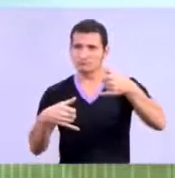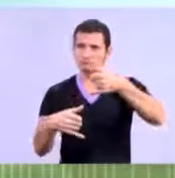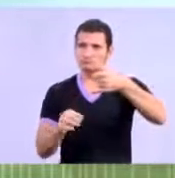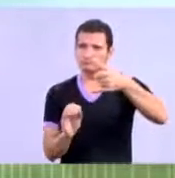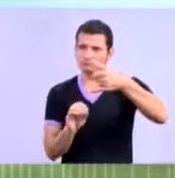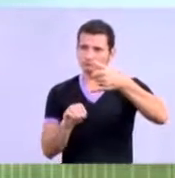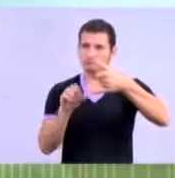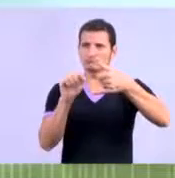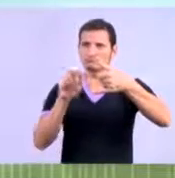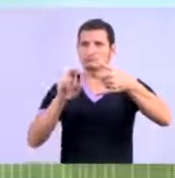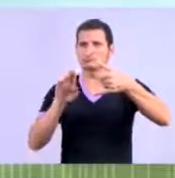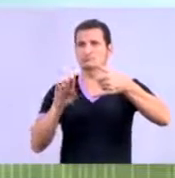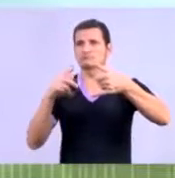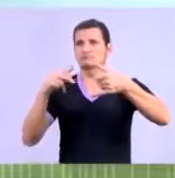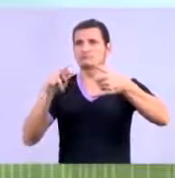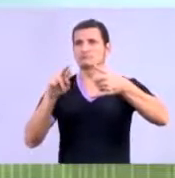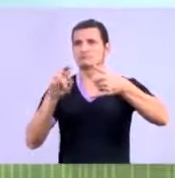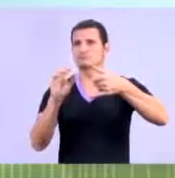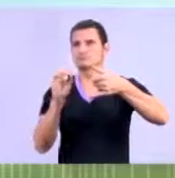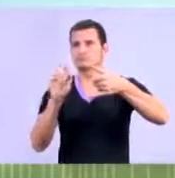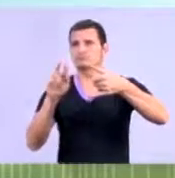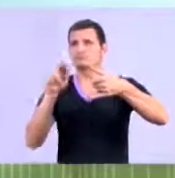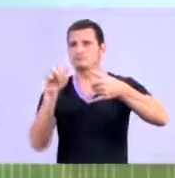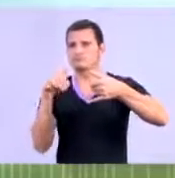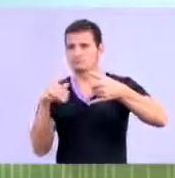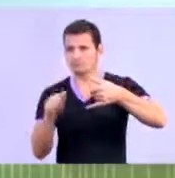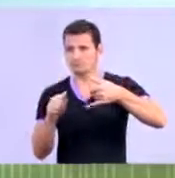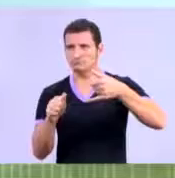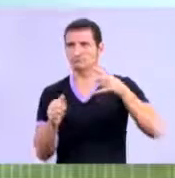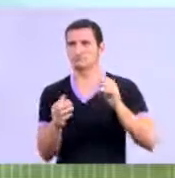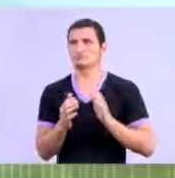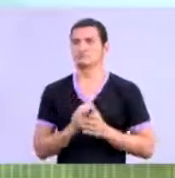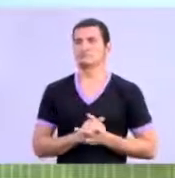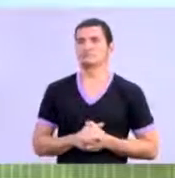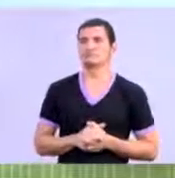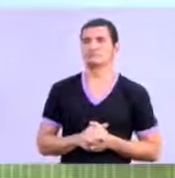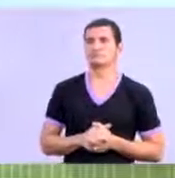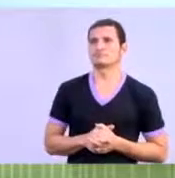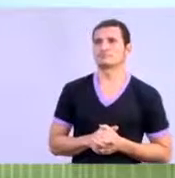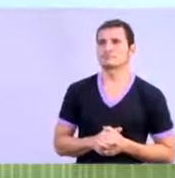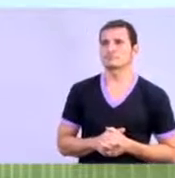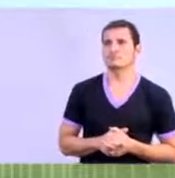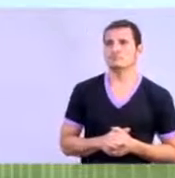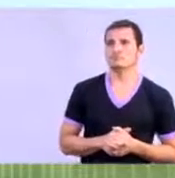definir a ação do método, né? Essa é a grande sacada da orientação objeto.